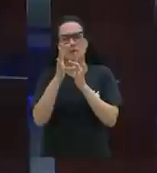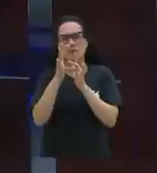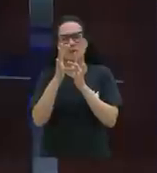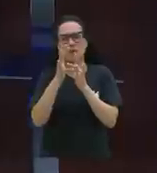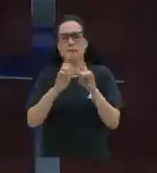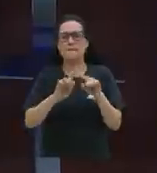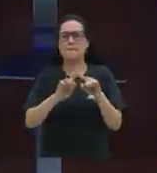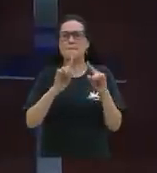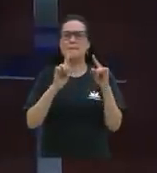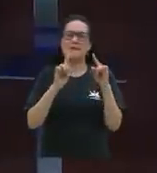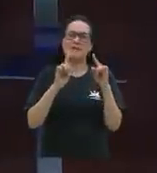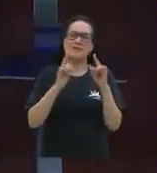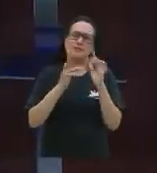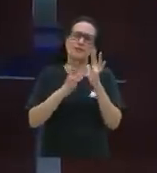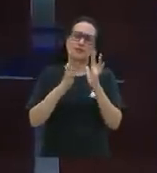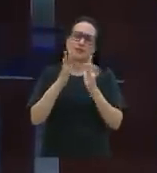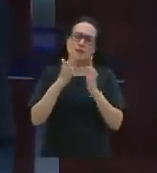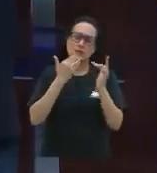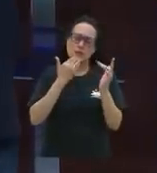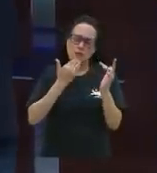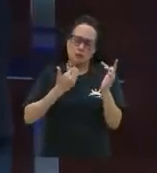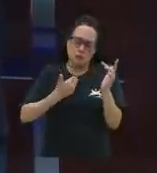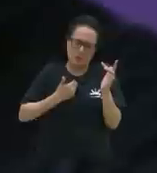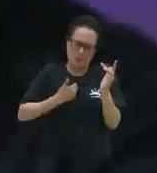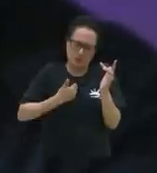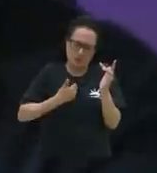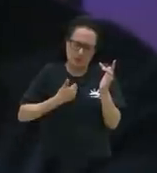Mas então Jesus pediu para mim: